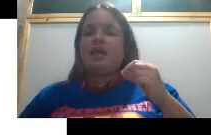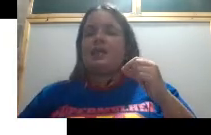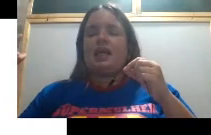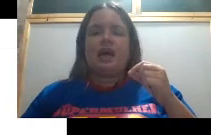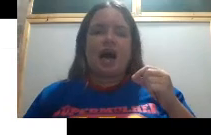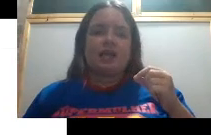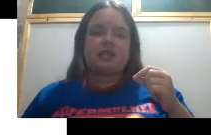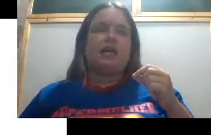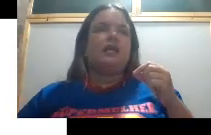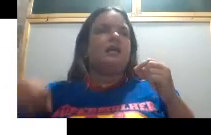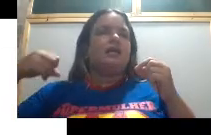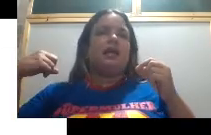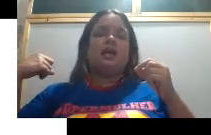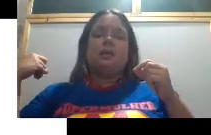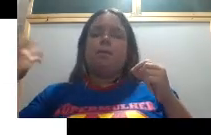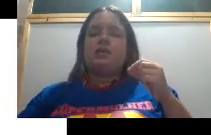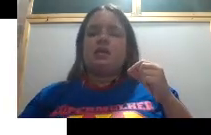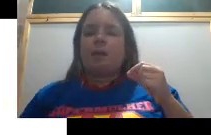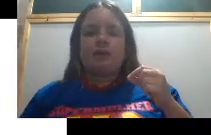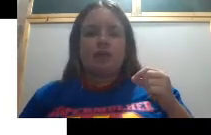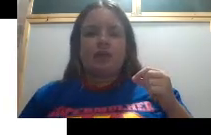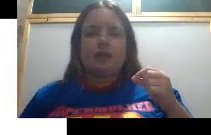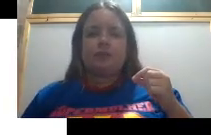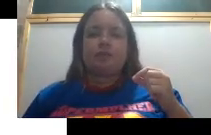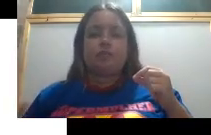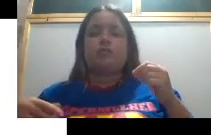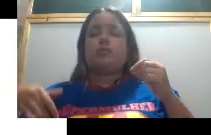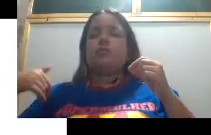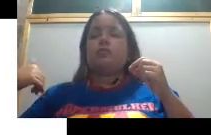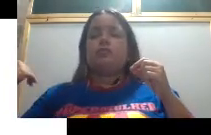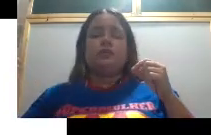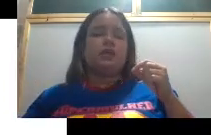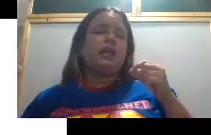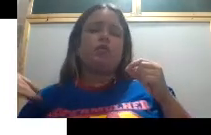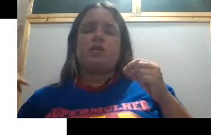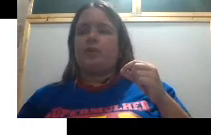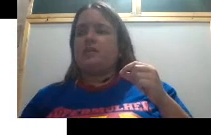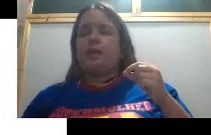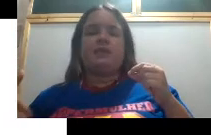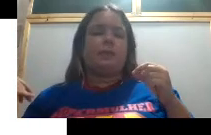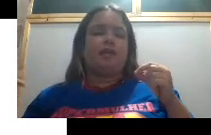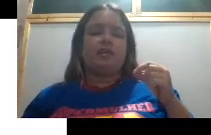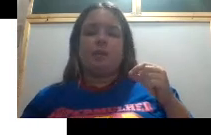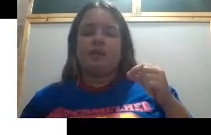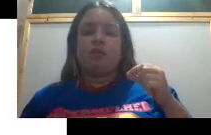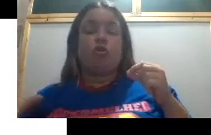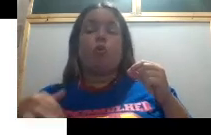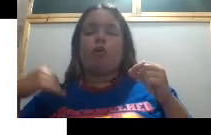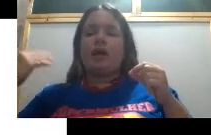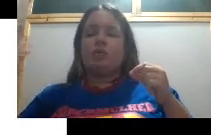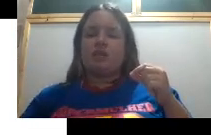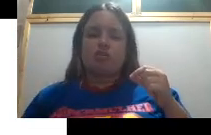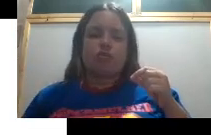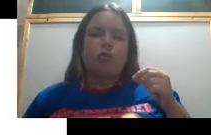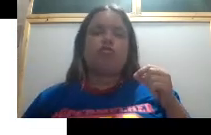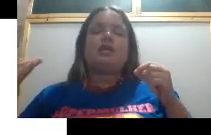bandeira quem Rasa quem pisa na bandeira e quem usa a coragem para Bandeira para fazer pano